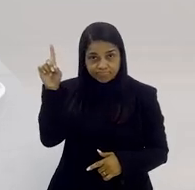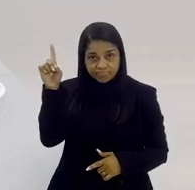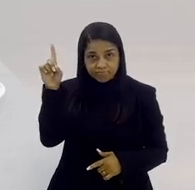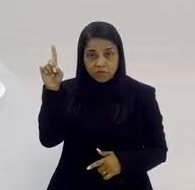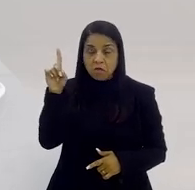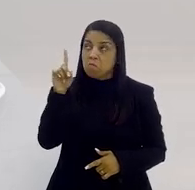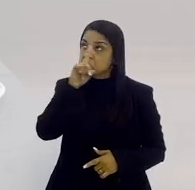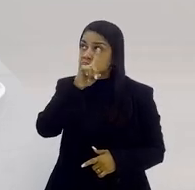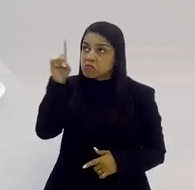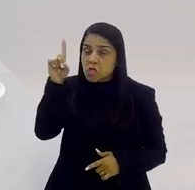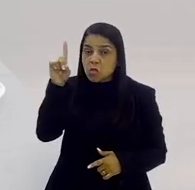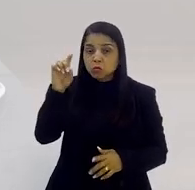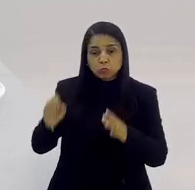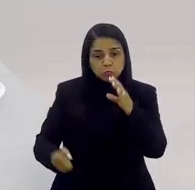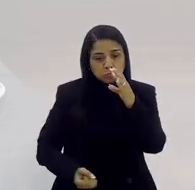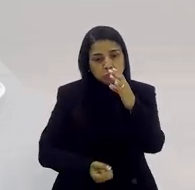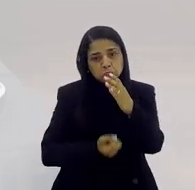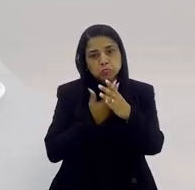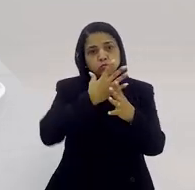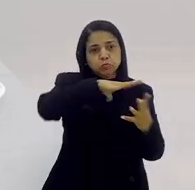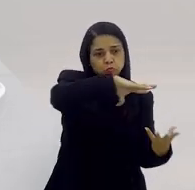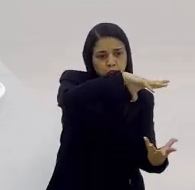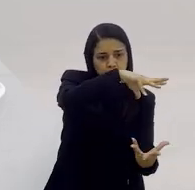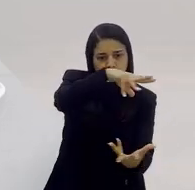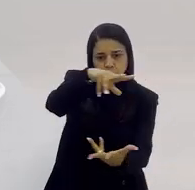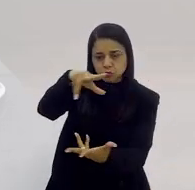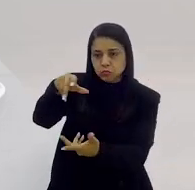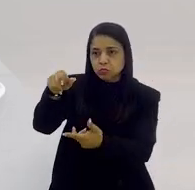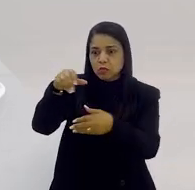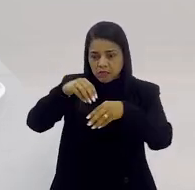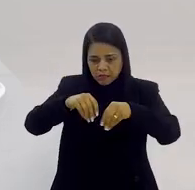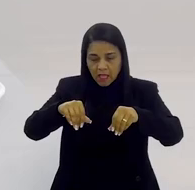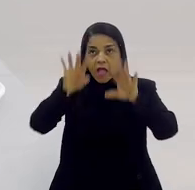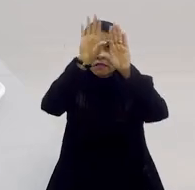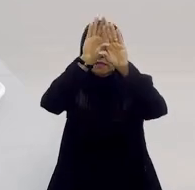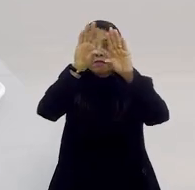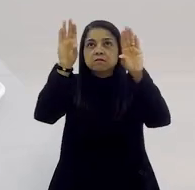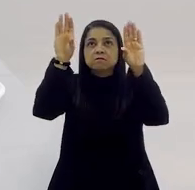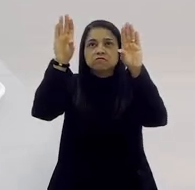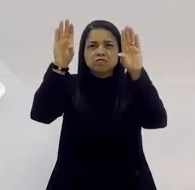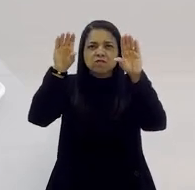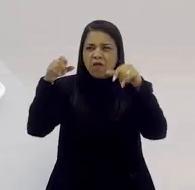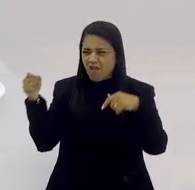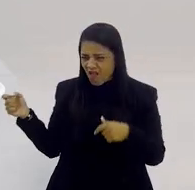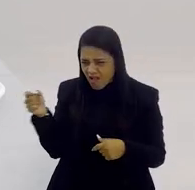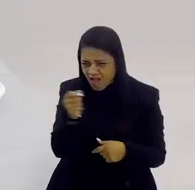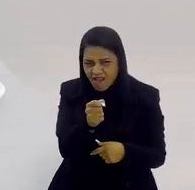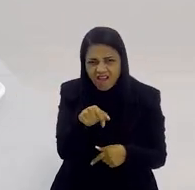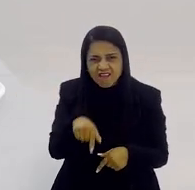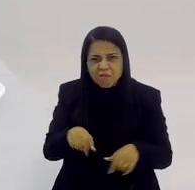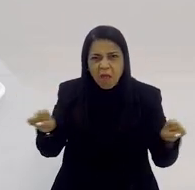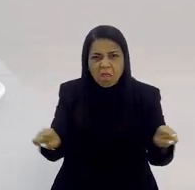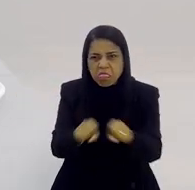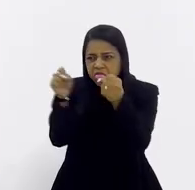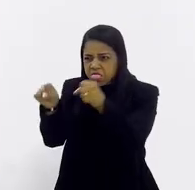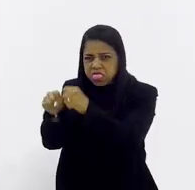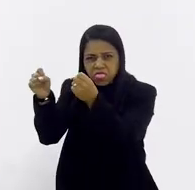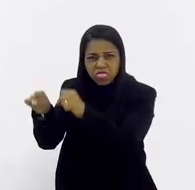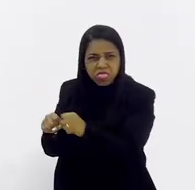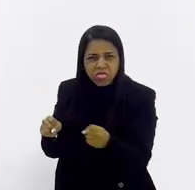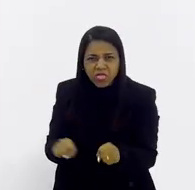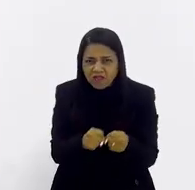e meu pai criou tudo que existe entre o céu e a terra mas ele não colocou a gente aqui para destruir